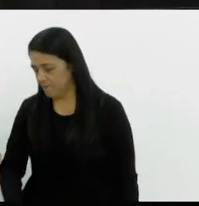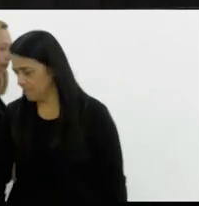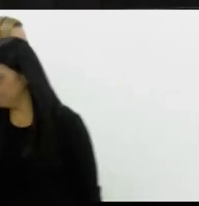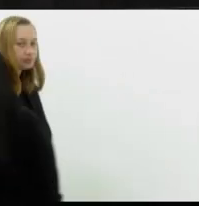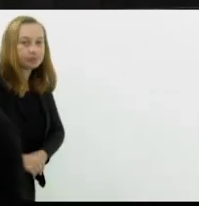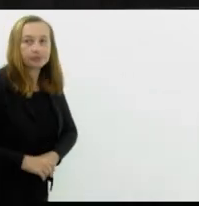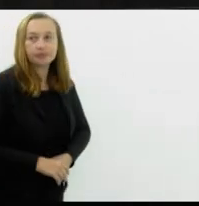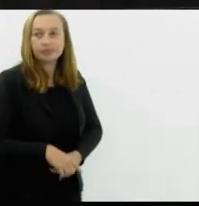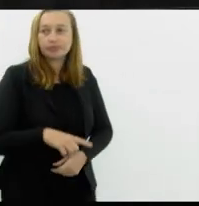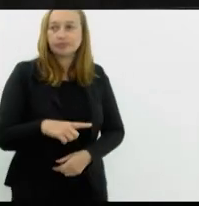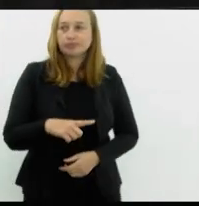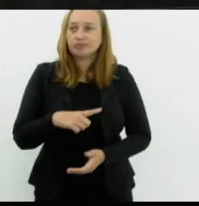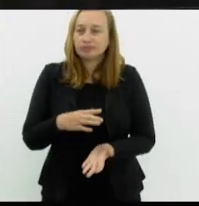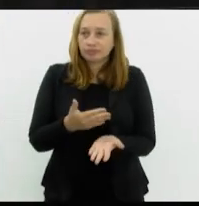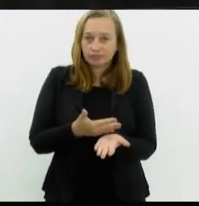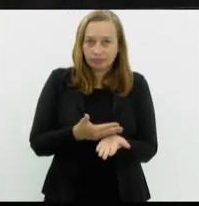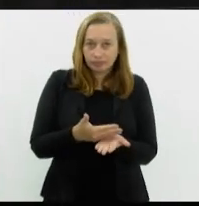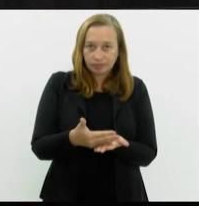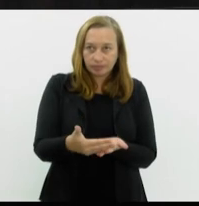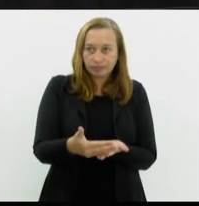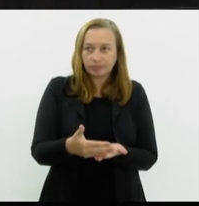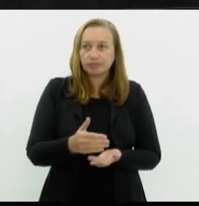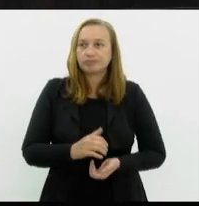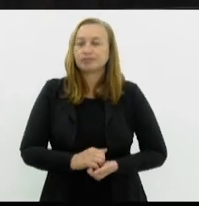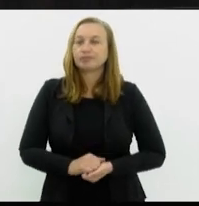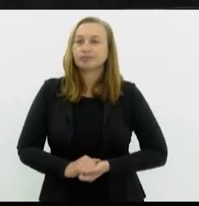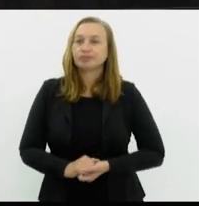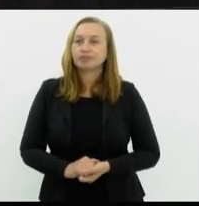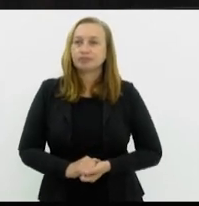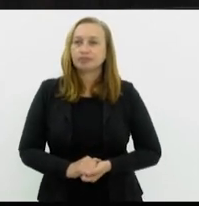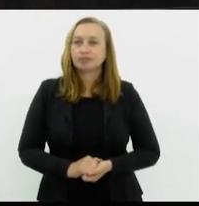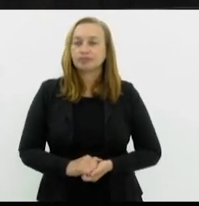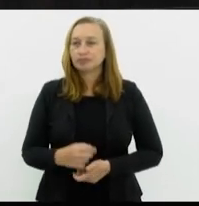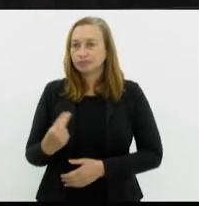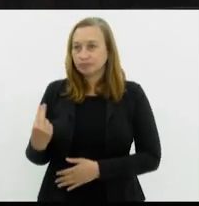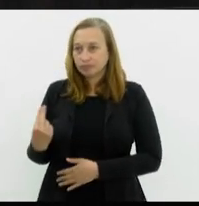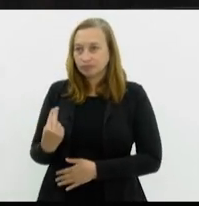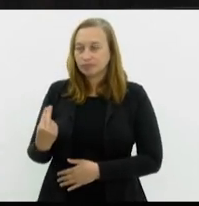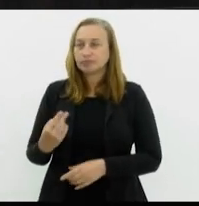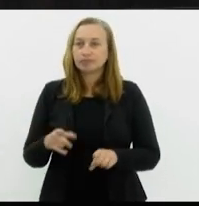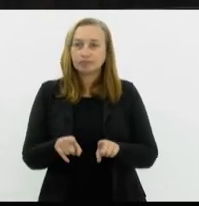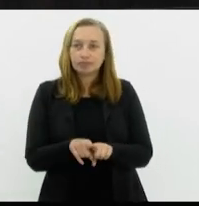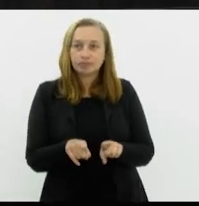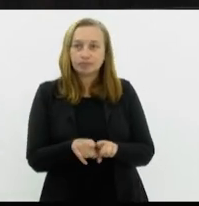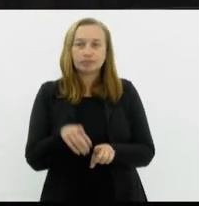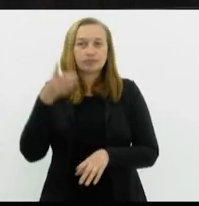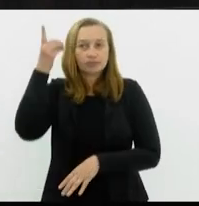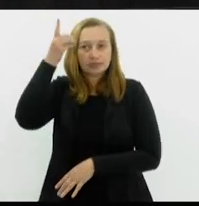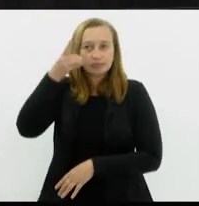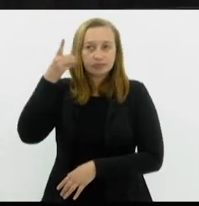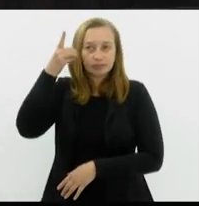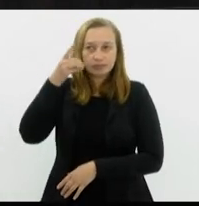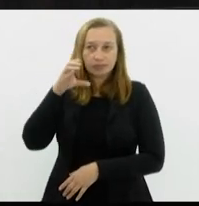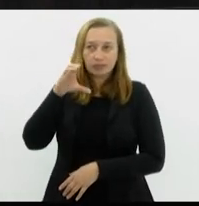teve inicialmente a minha autoria e do deputado